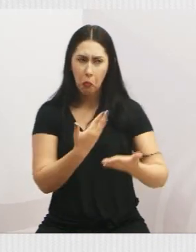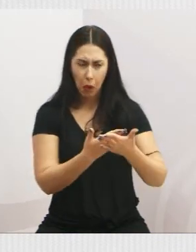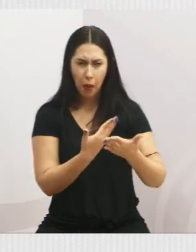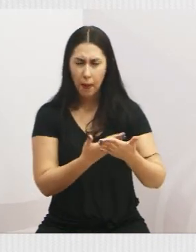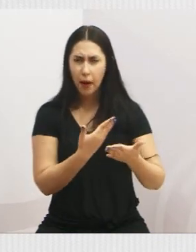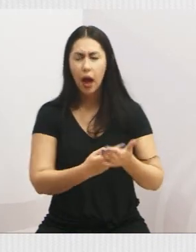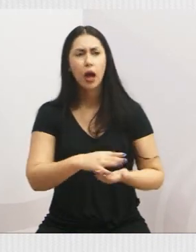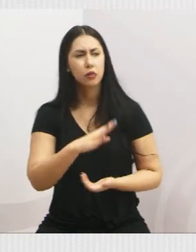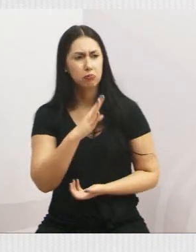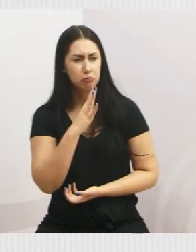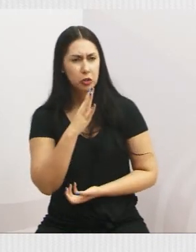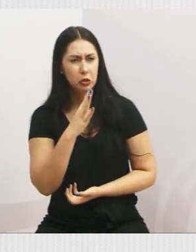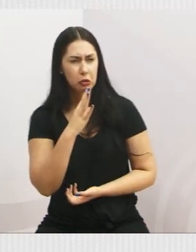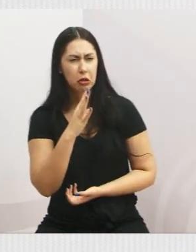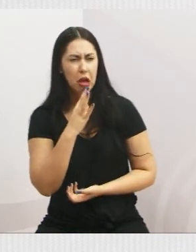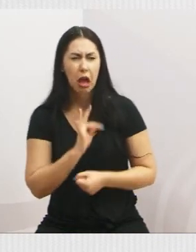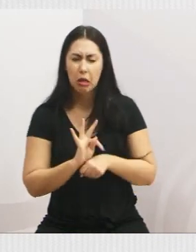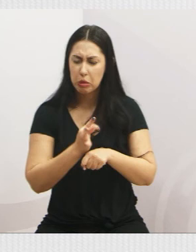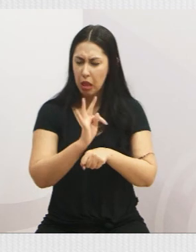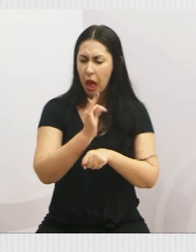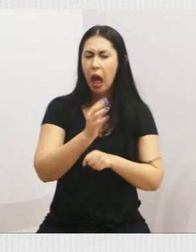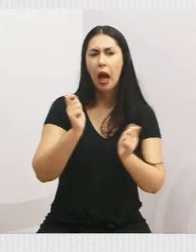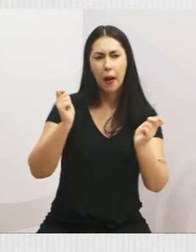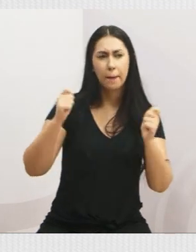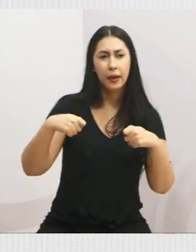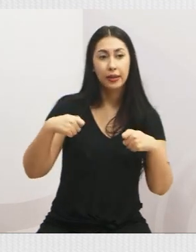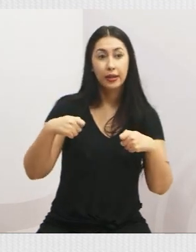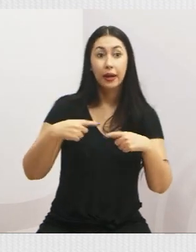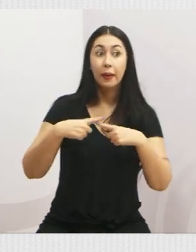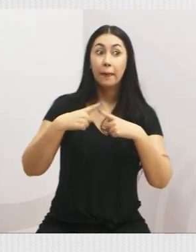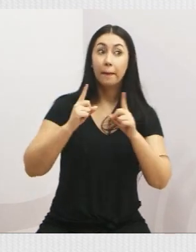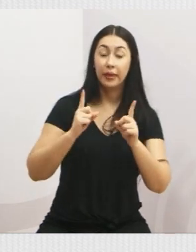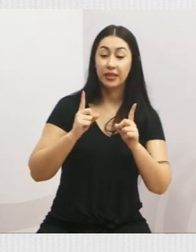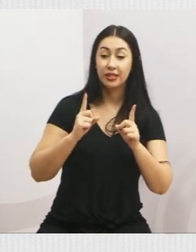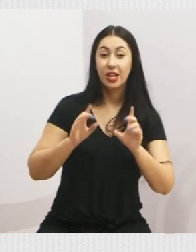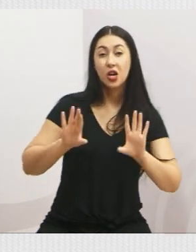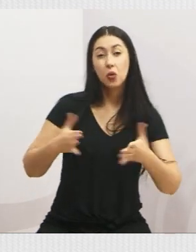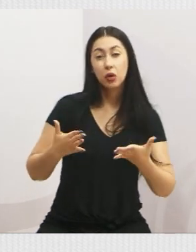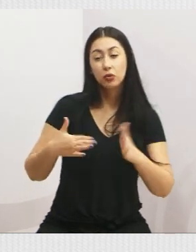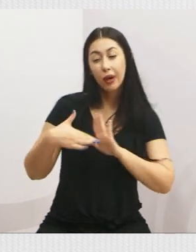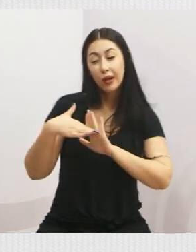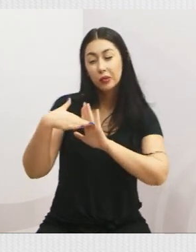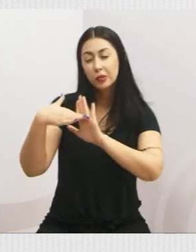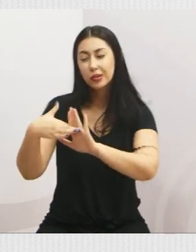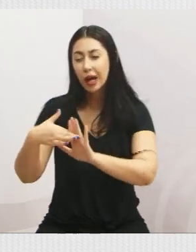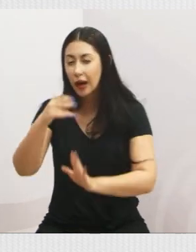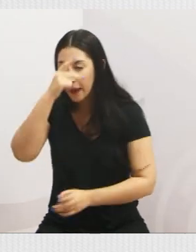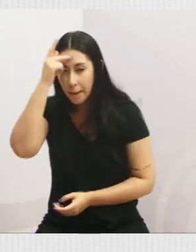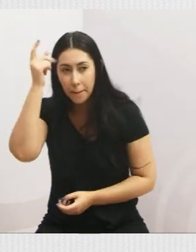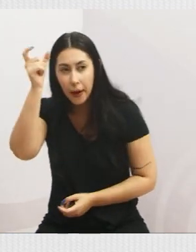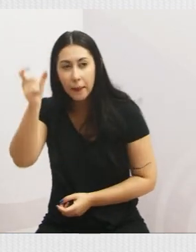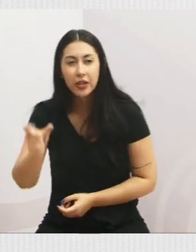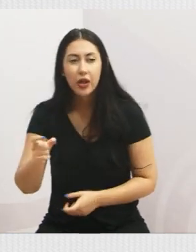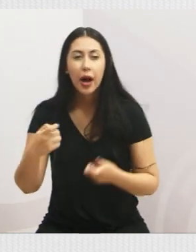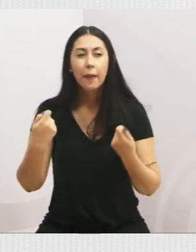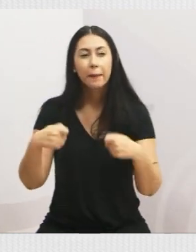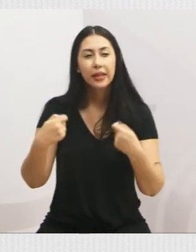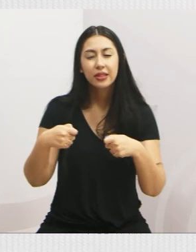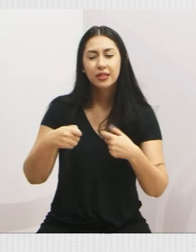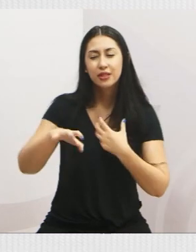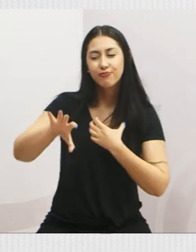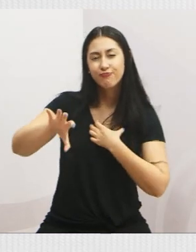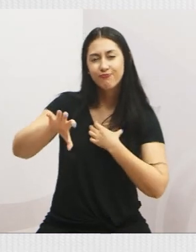Conheça todas as teorias, domine todas as técnicas, mas ao tocar uma alma humana, seja